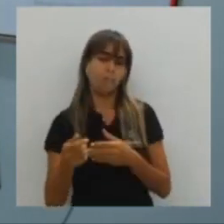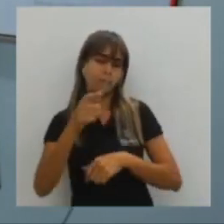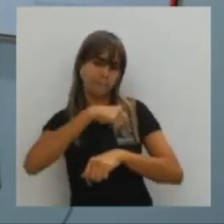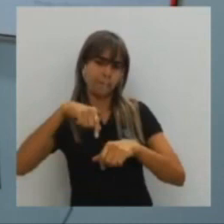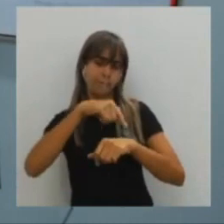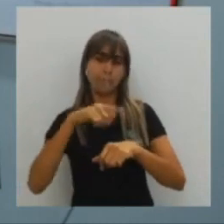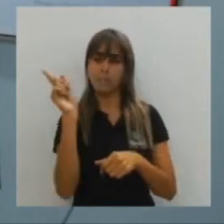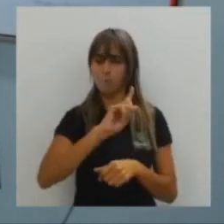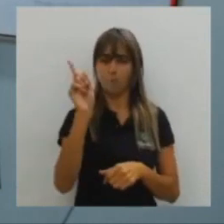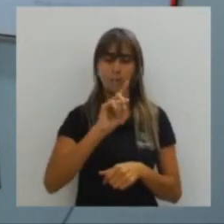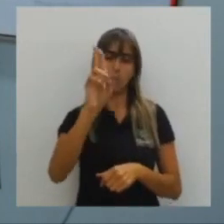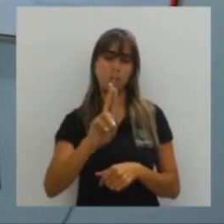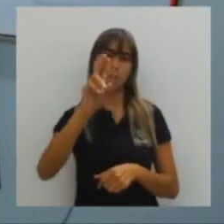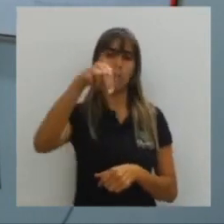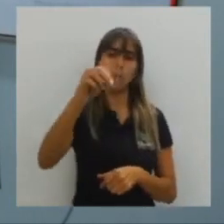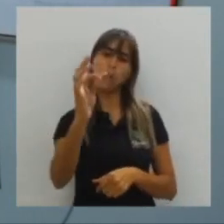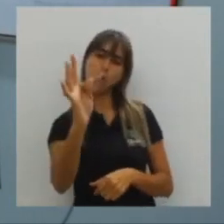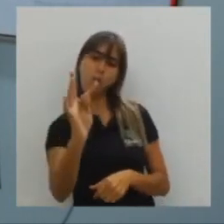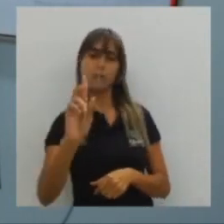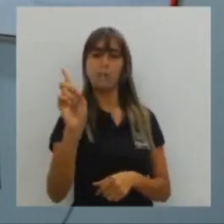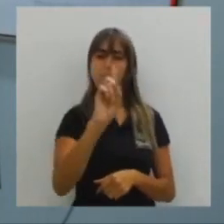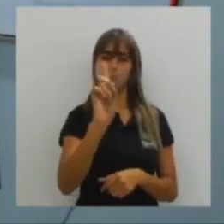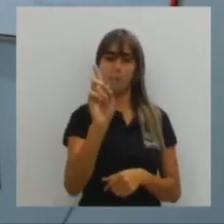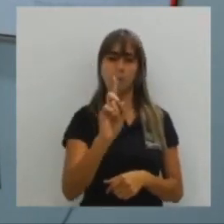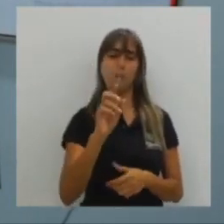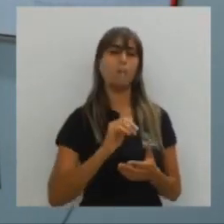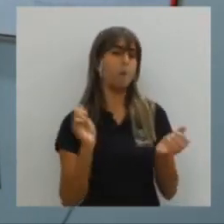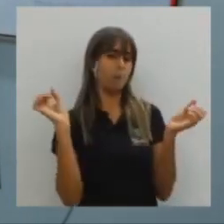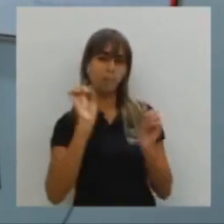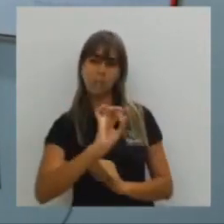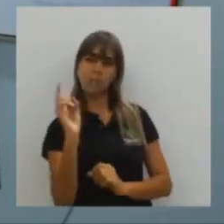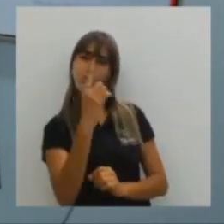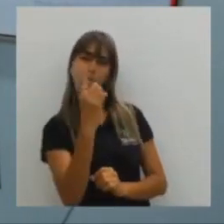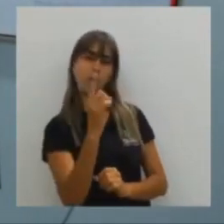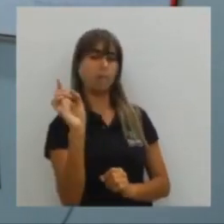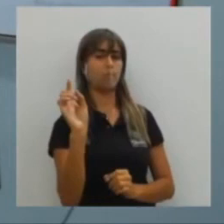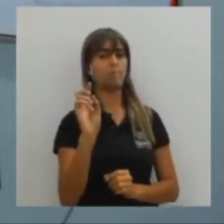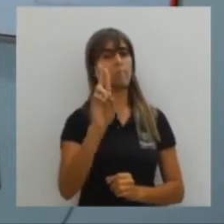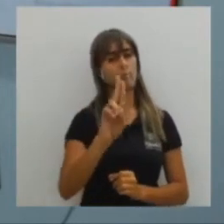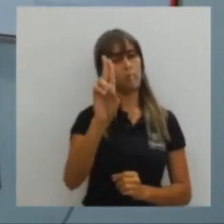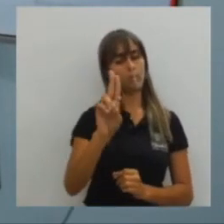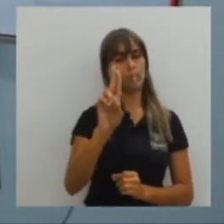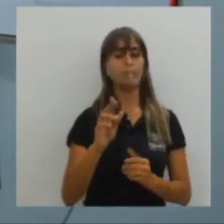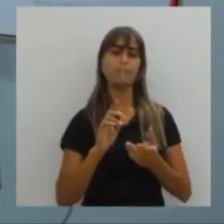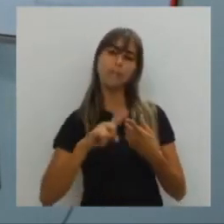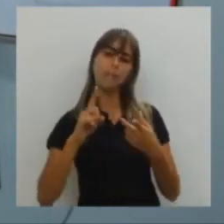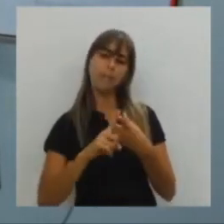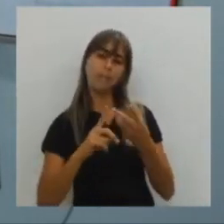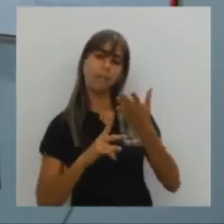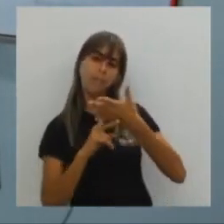a gente não pode utilizar o not sozinho, o not, não pode. A gente tem que, além dele, utilizar o que a gente chama de